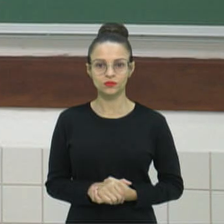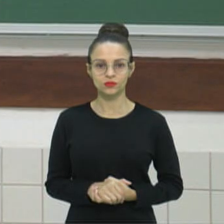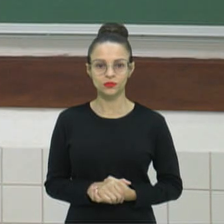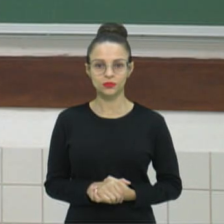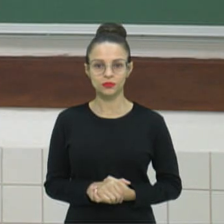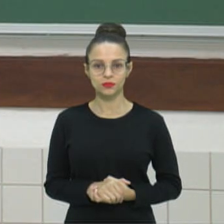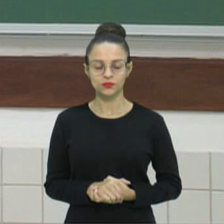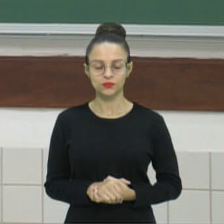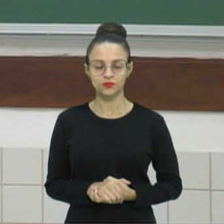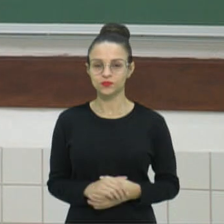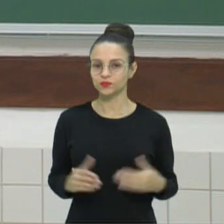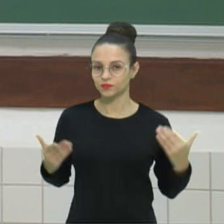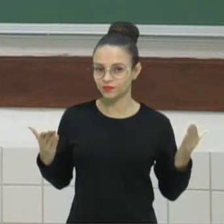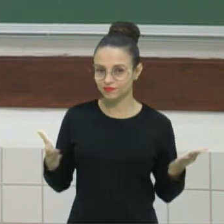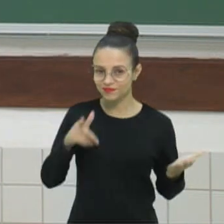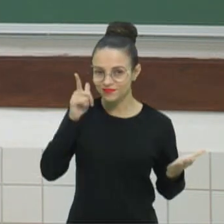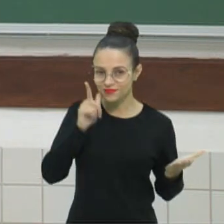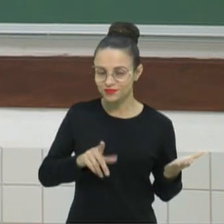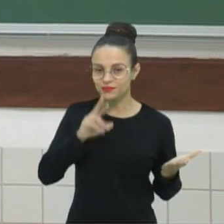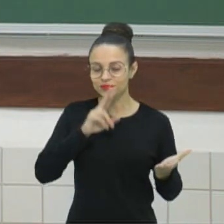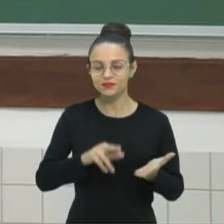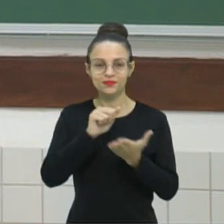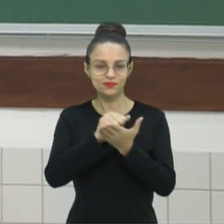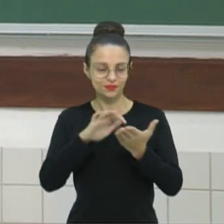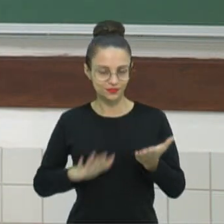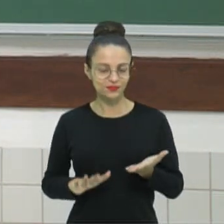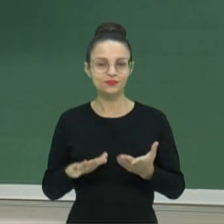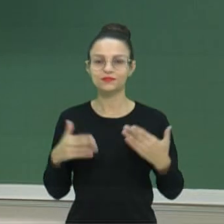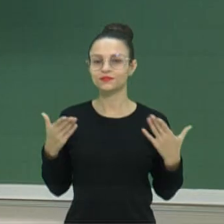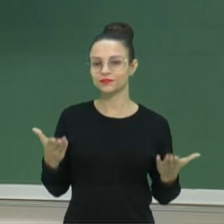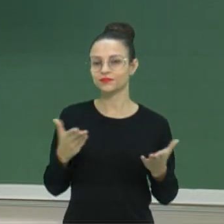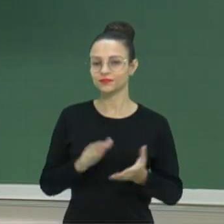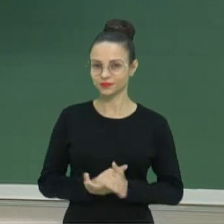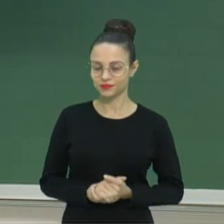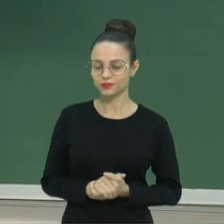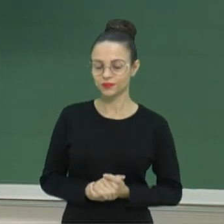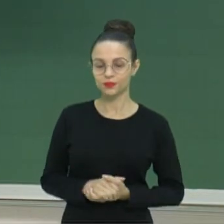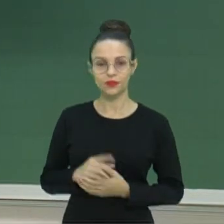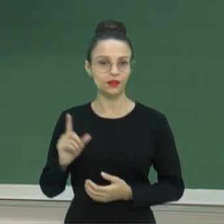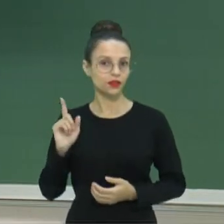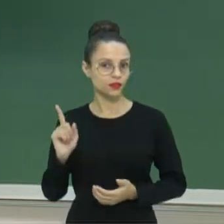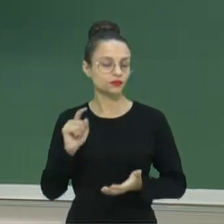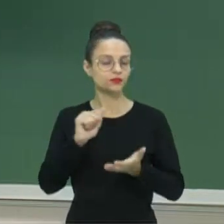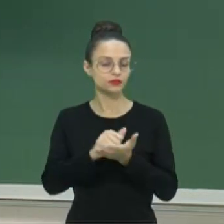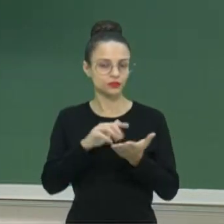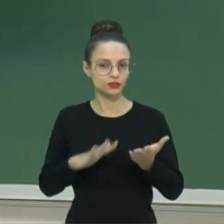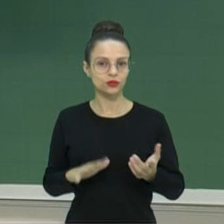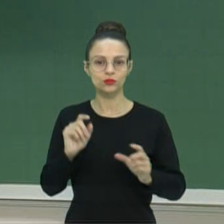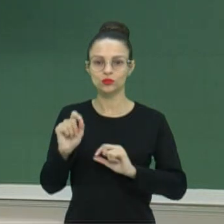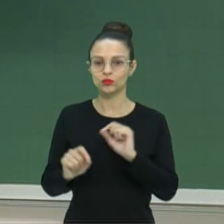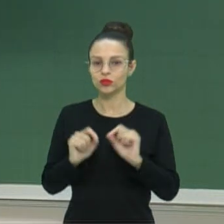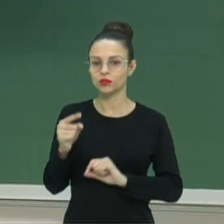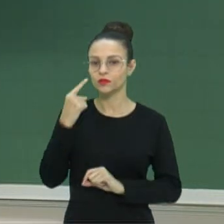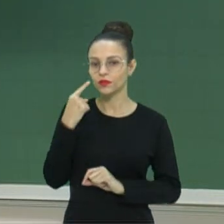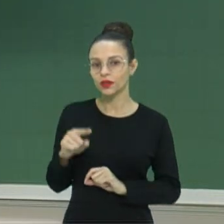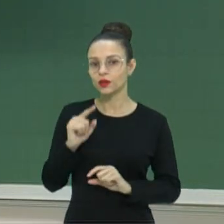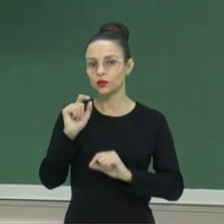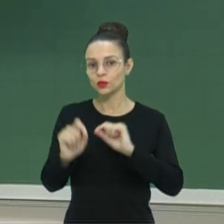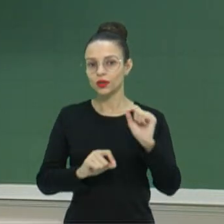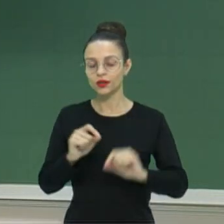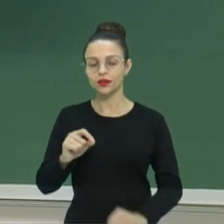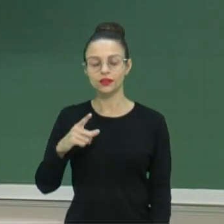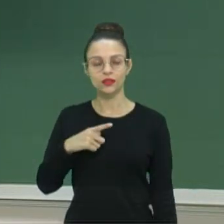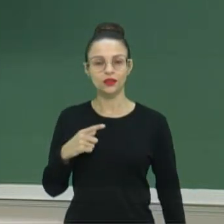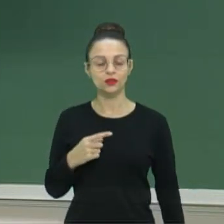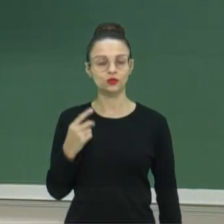E aí, pessoal, conseguiram resolver o exercício? Gente, nesse exercício aqui, vocês irão fazer, na verdade, dois